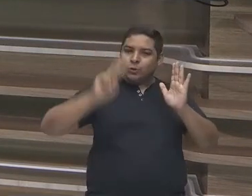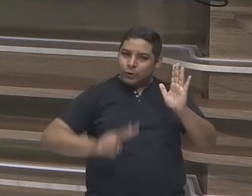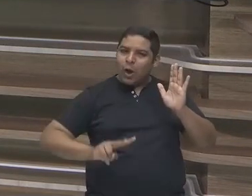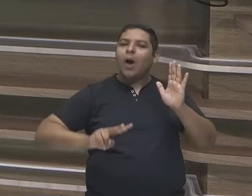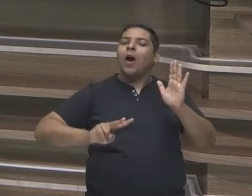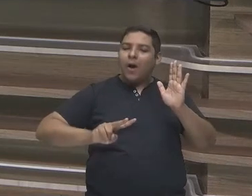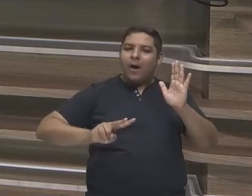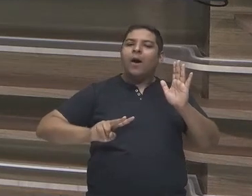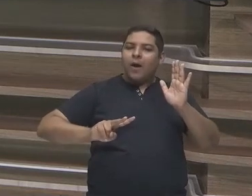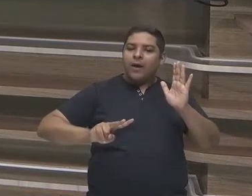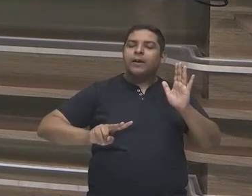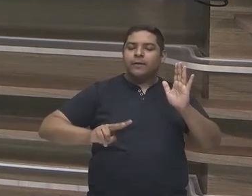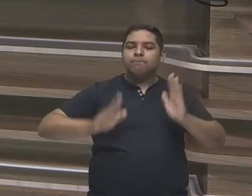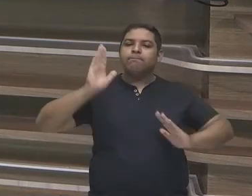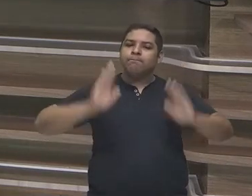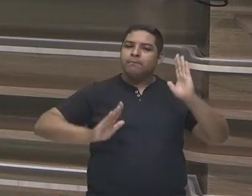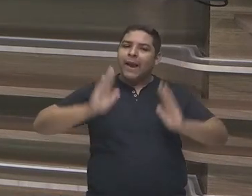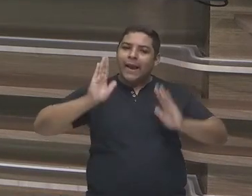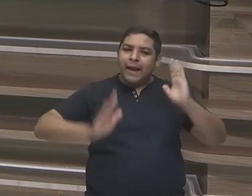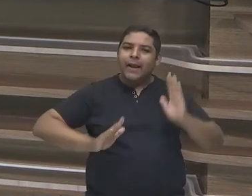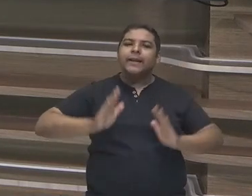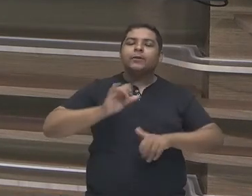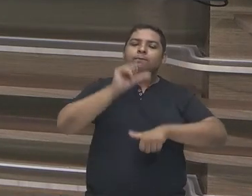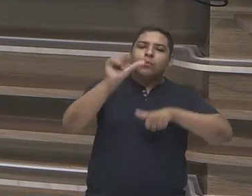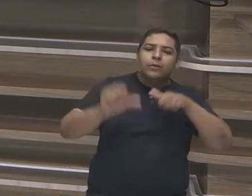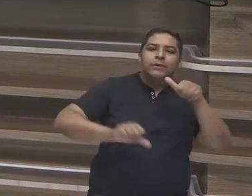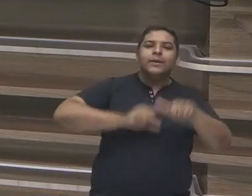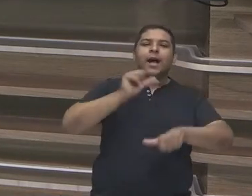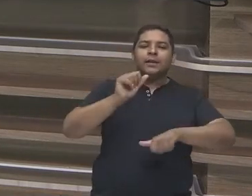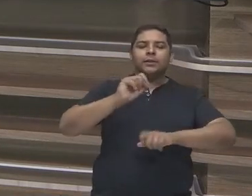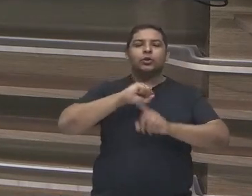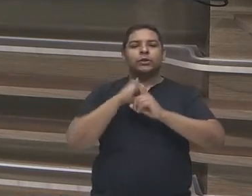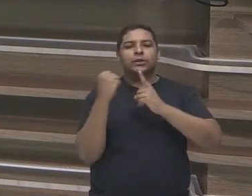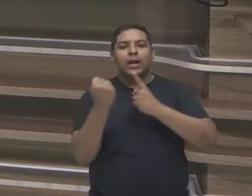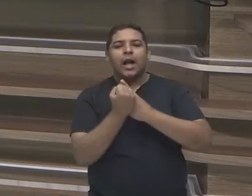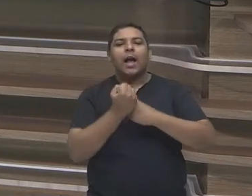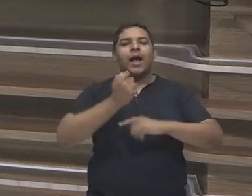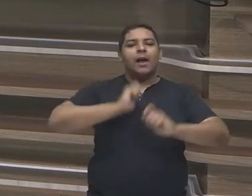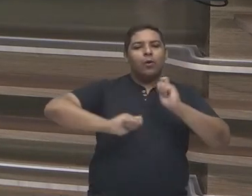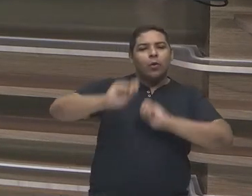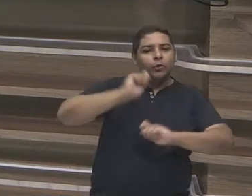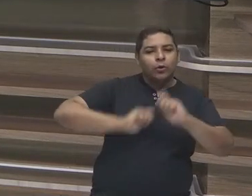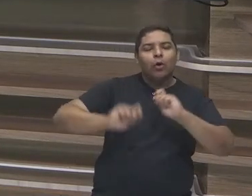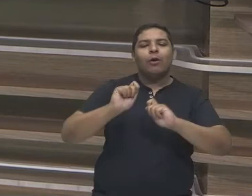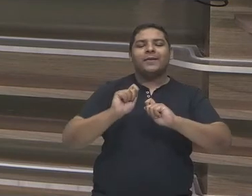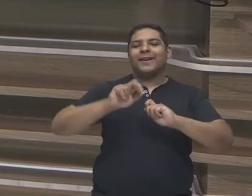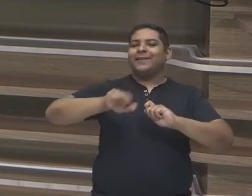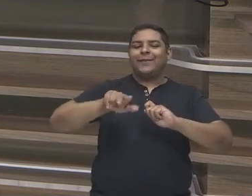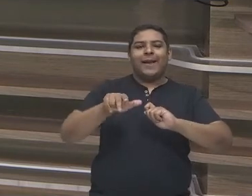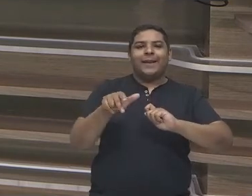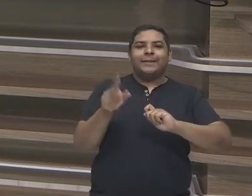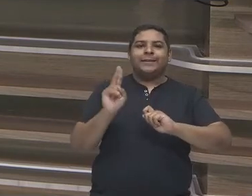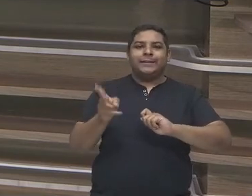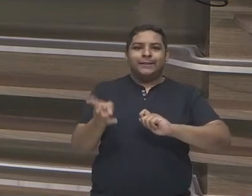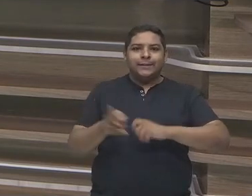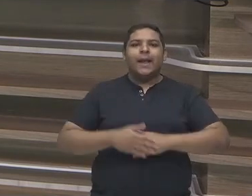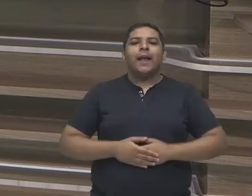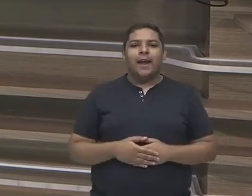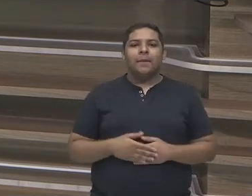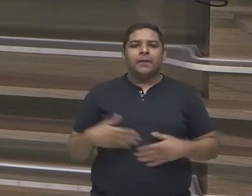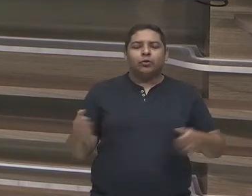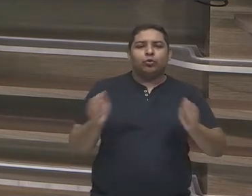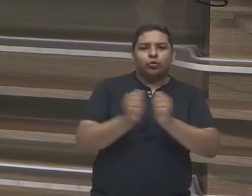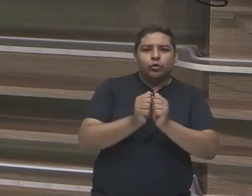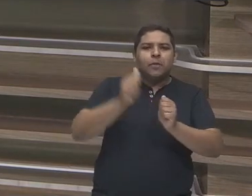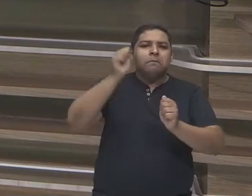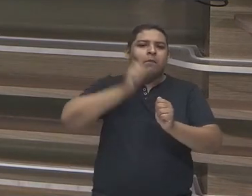de mutações sociais e econômicas que vão acontecer. Não é sempre que o povo vai às ruas, não é, armados, as mulheres,